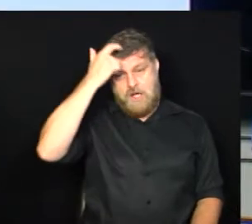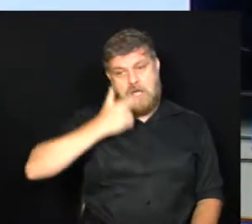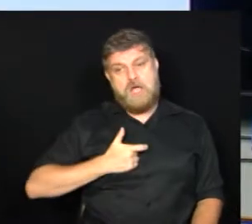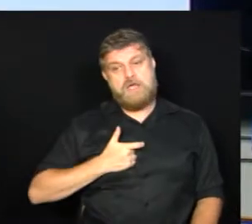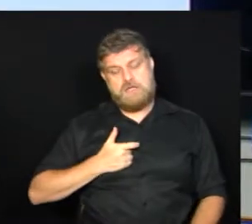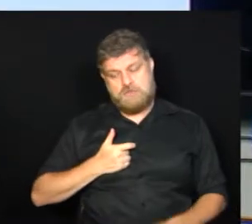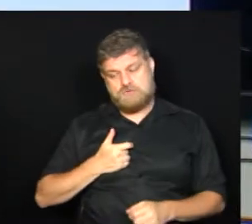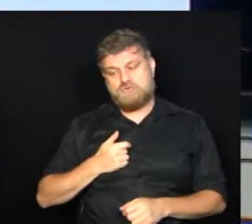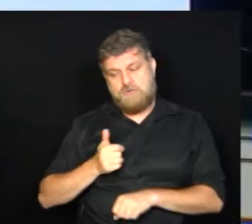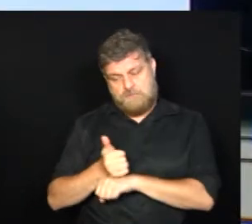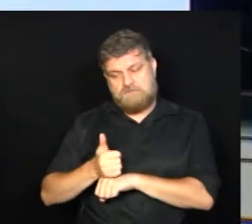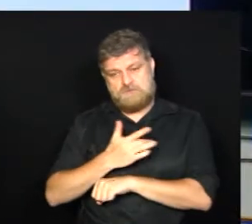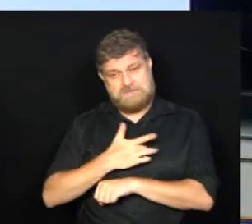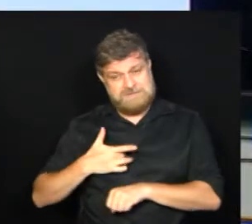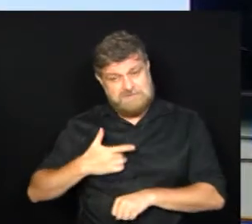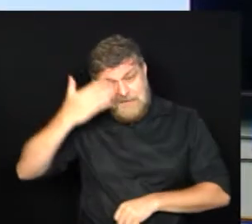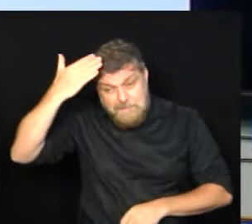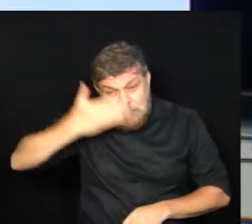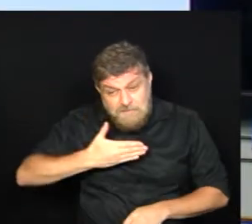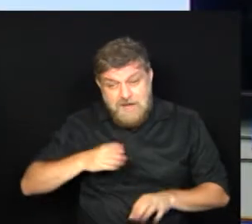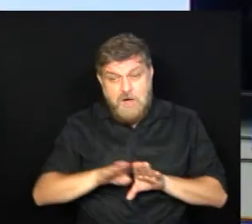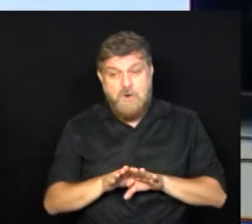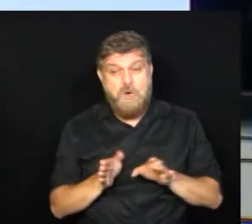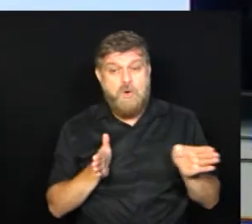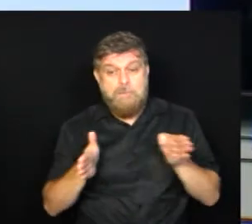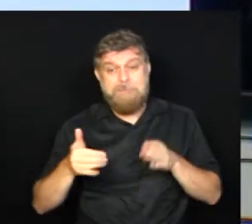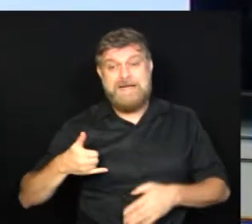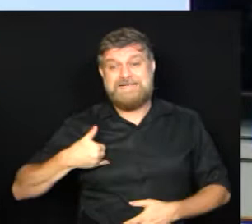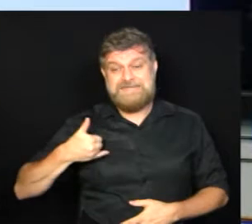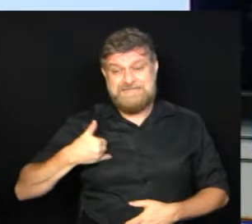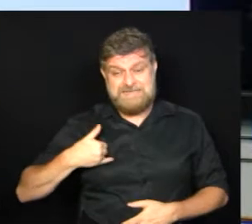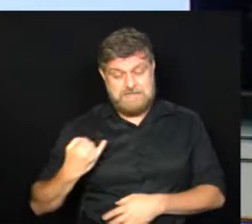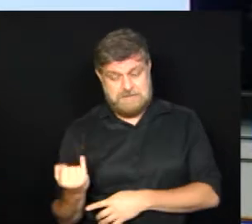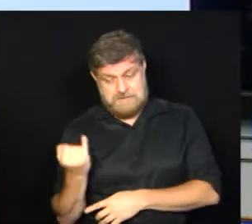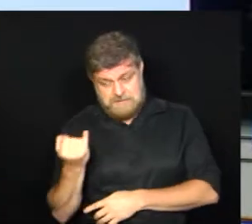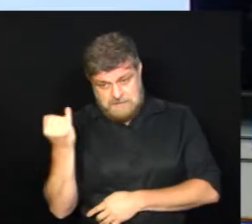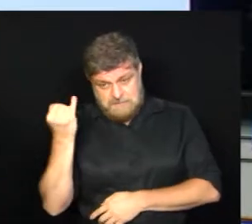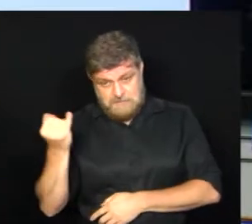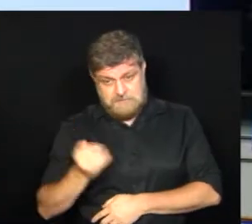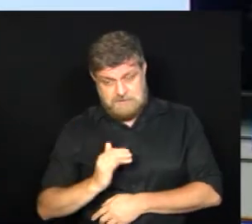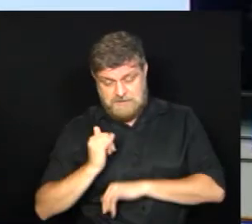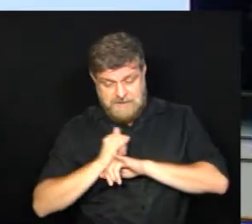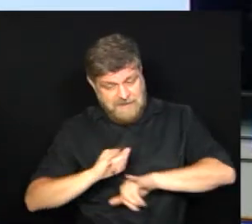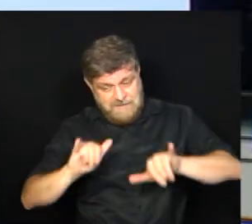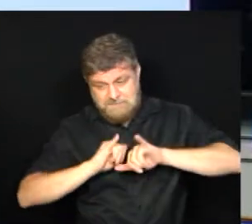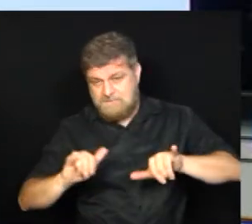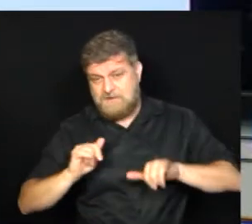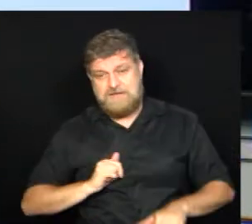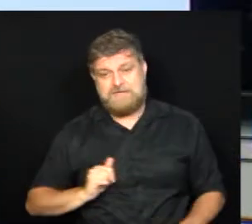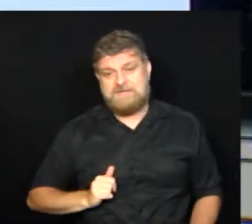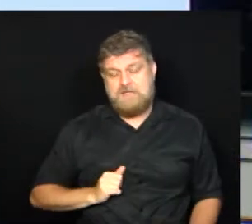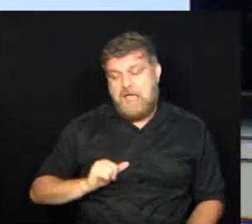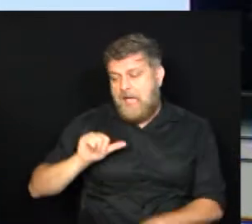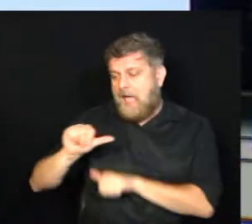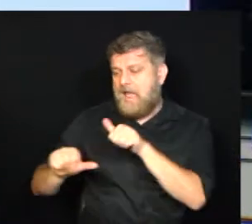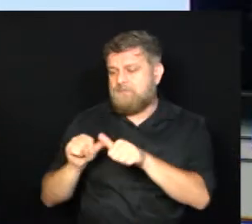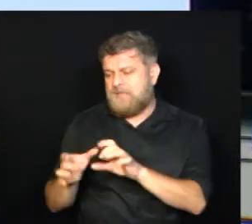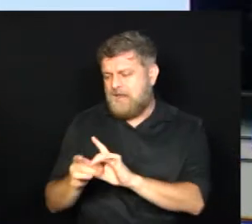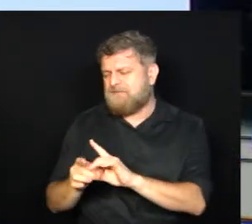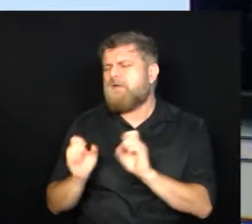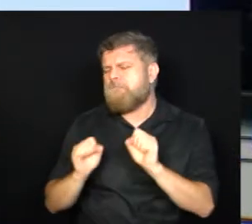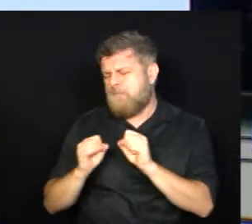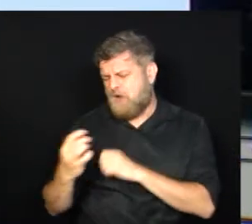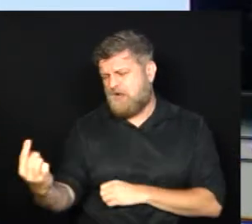classe, ou a gente tem que estar nessa faixa etária. Muito importante já adiantar que a gente não vai abrir exceção de faixa etária e